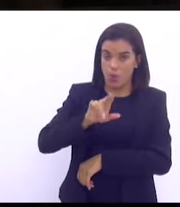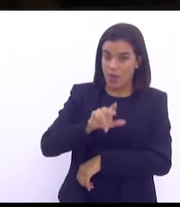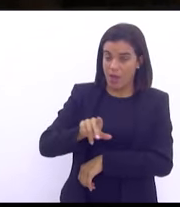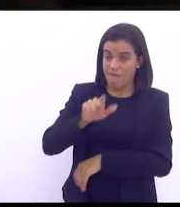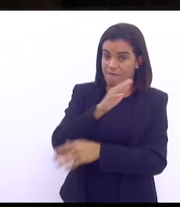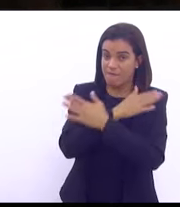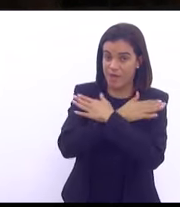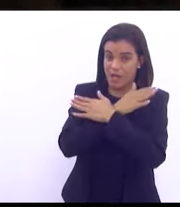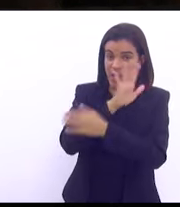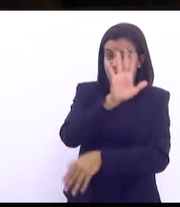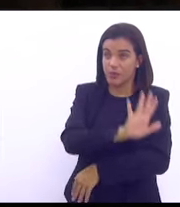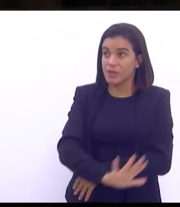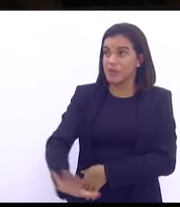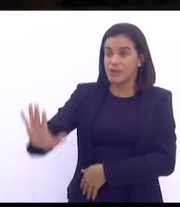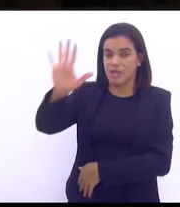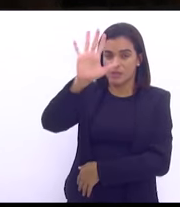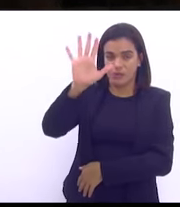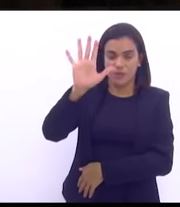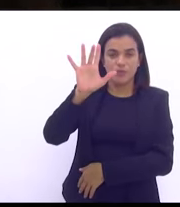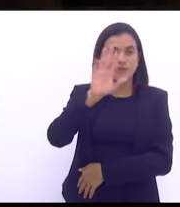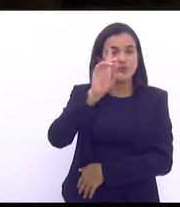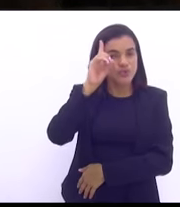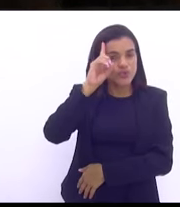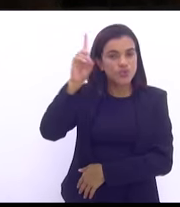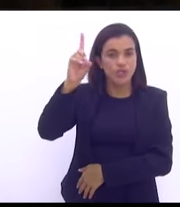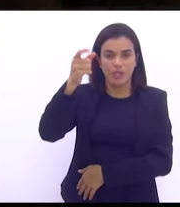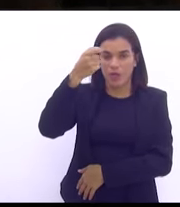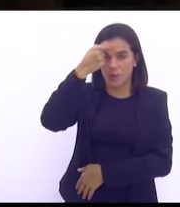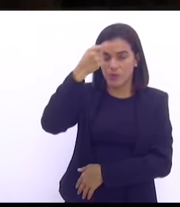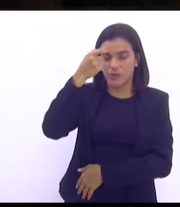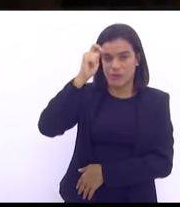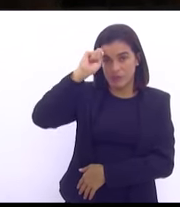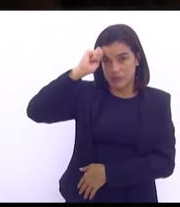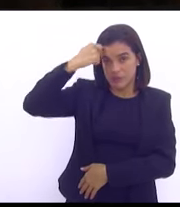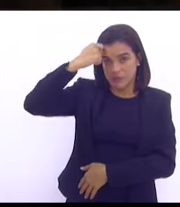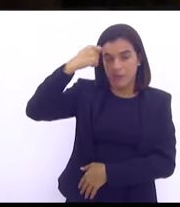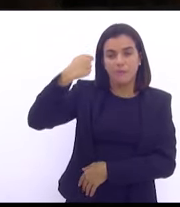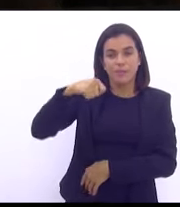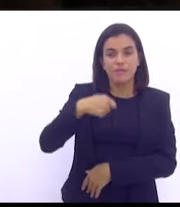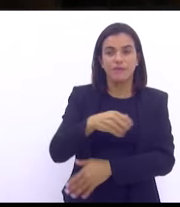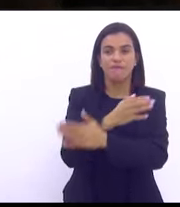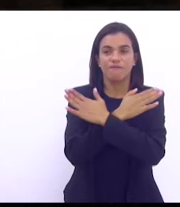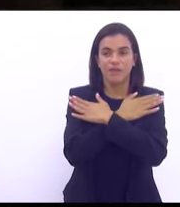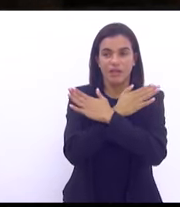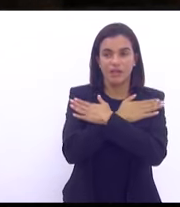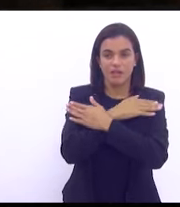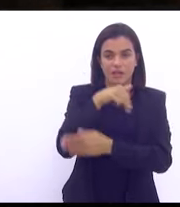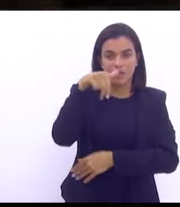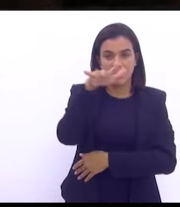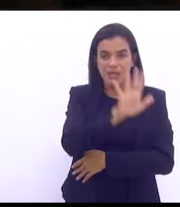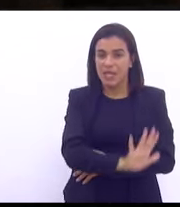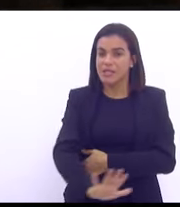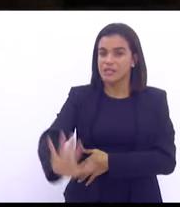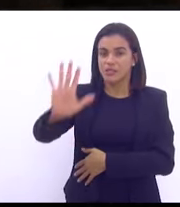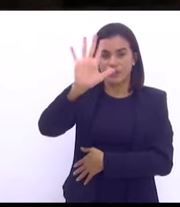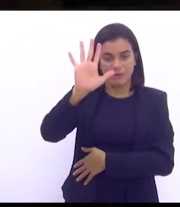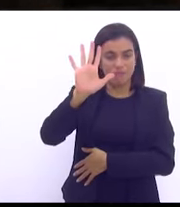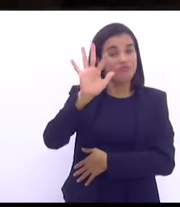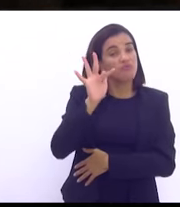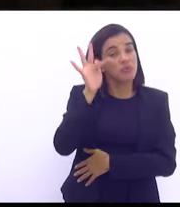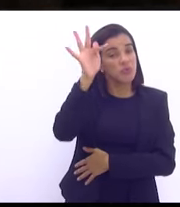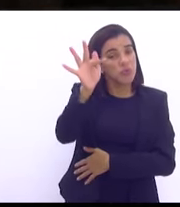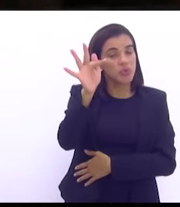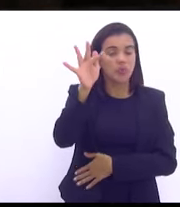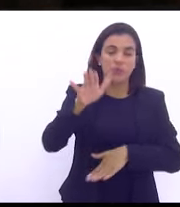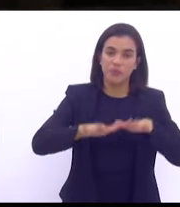Um dia ou será? Dia da Consciência Negra tem que ser feriado nacional. Um dia ou será? E